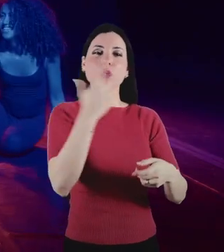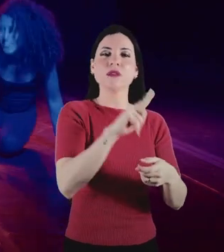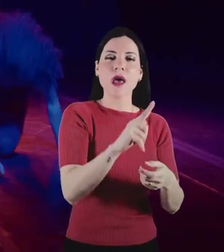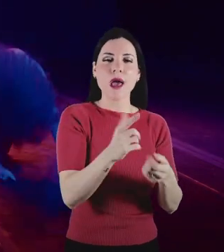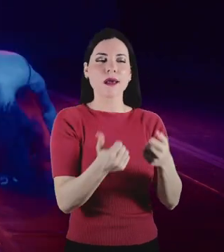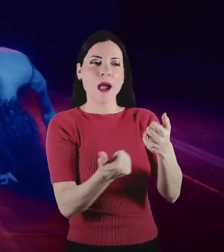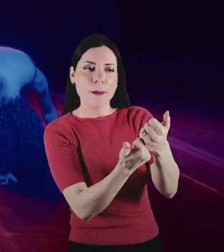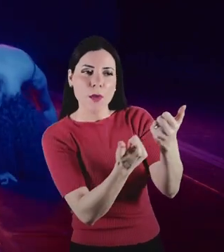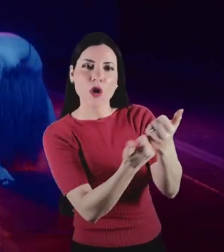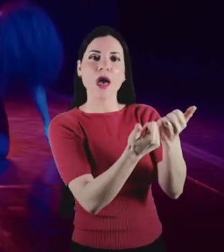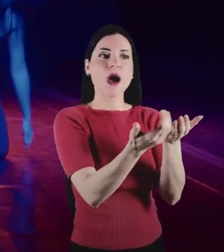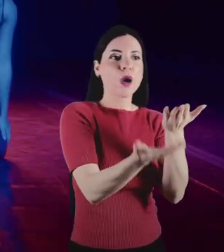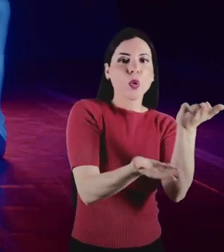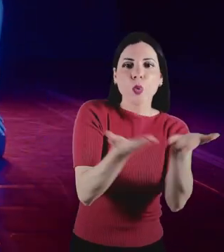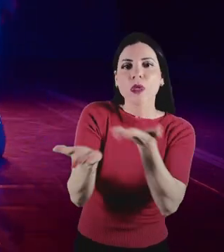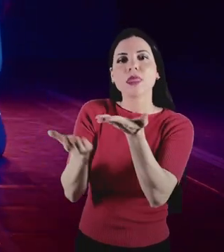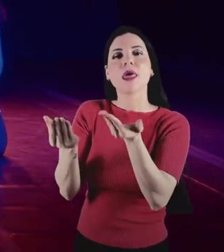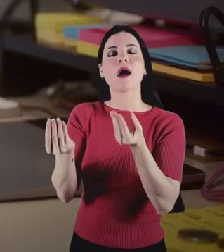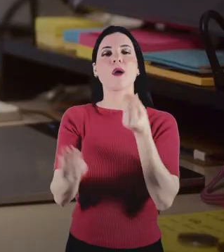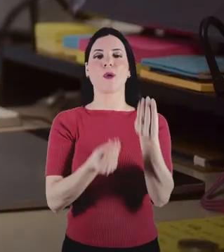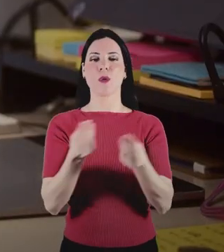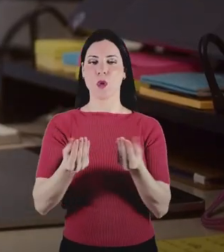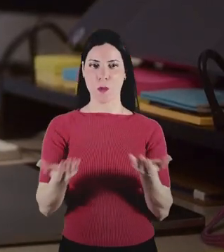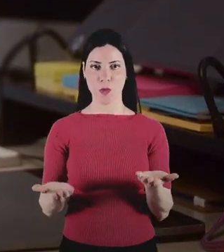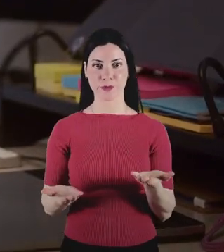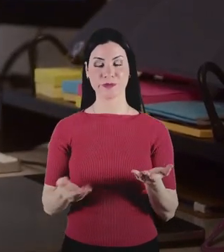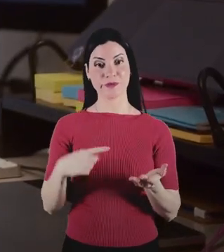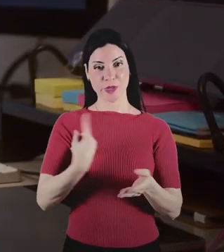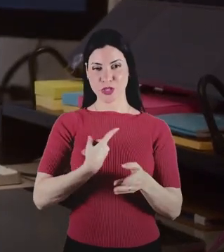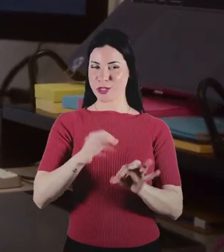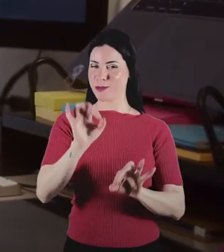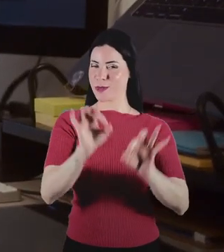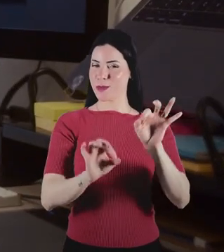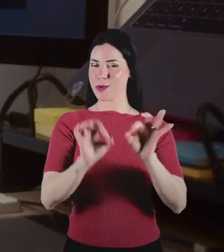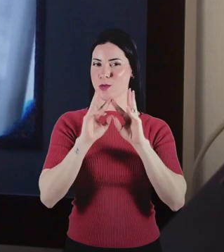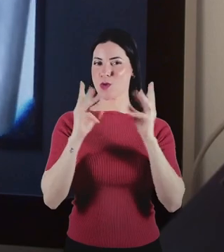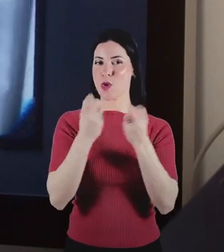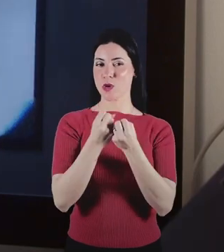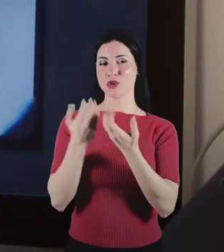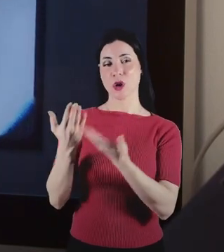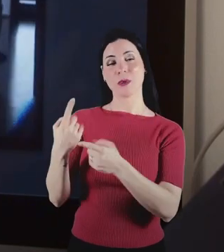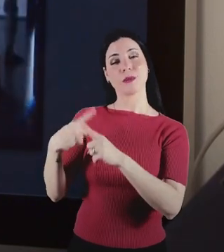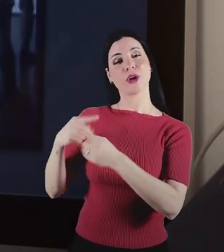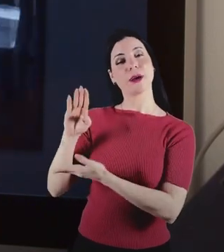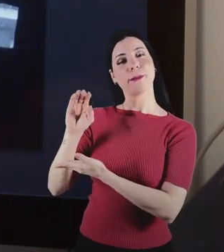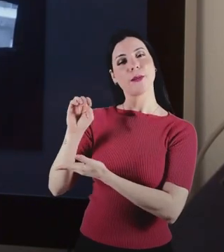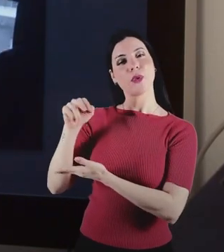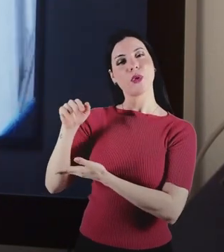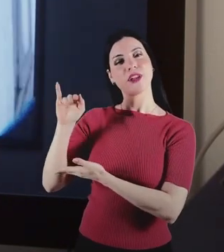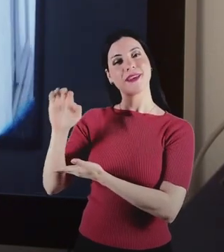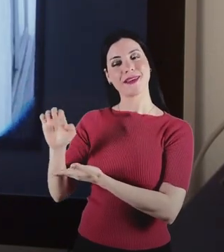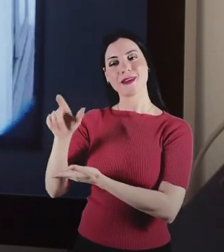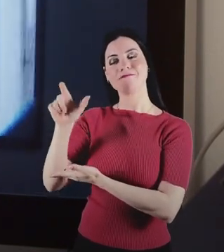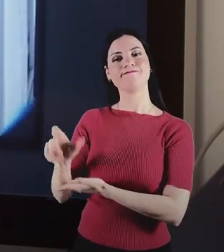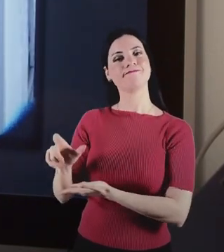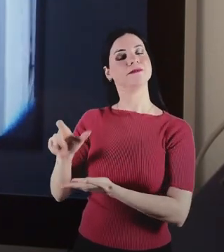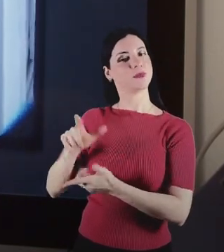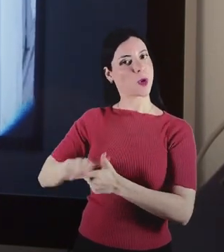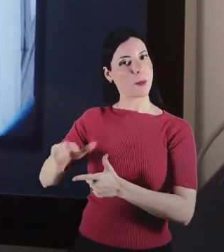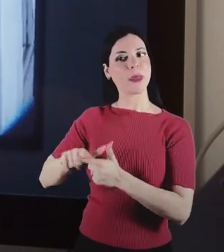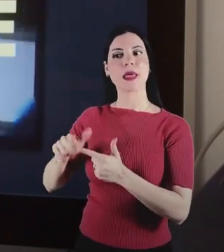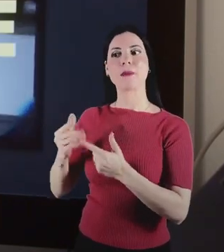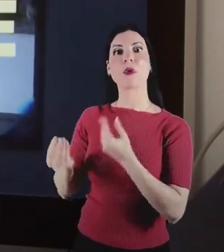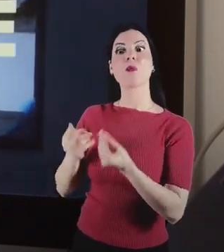cuida dessas demandas. Esse daqui foi um workshop que a Bonnie estava passando por uma situação e a gente